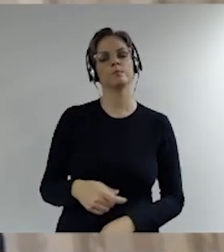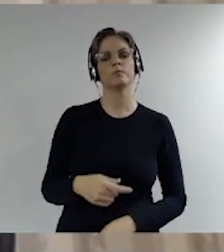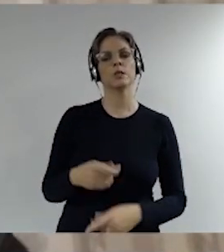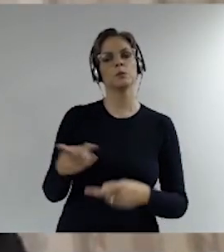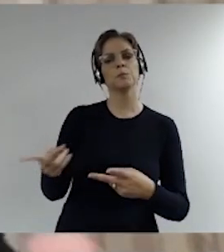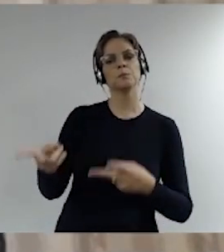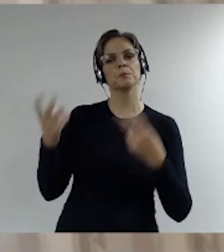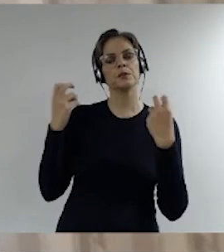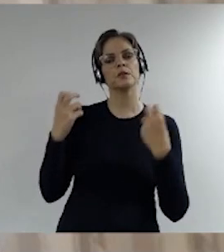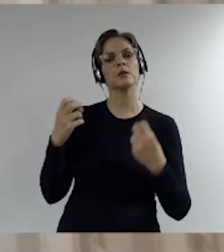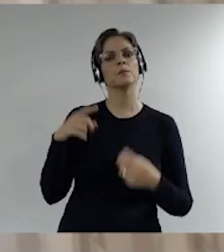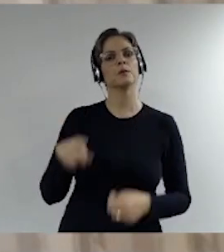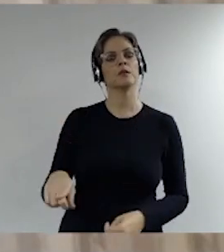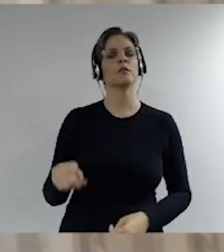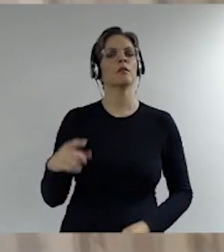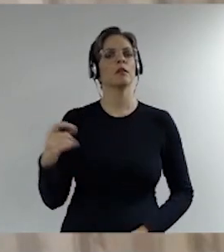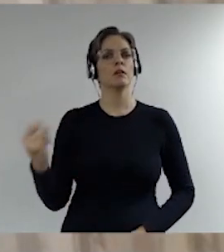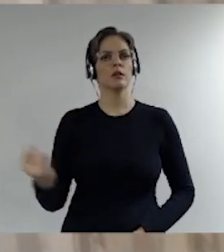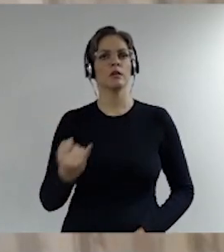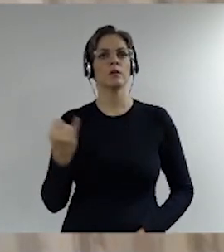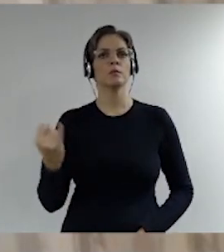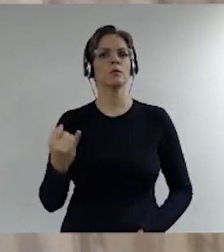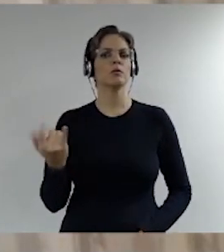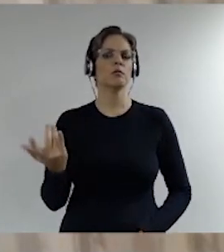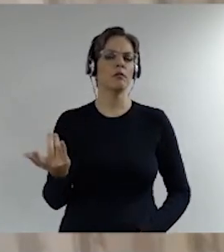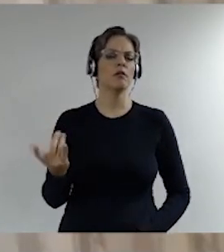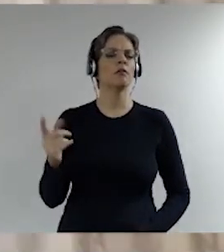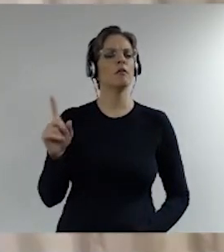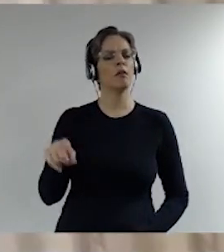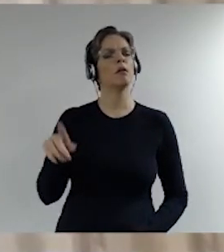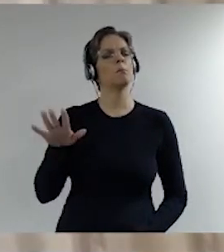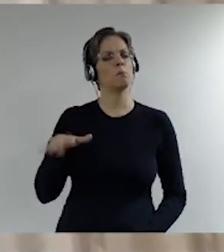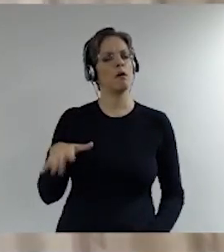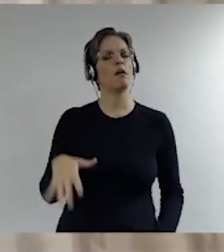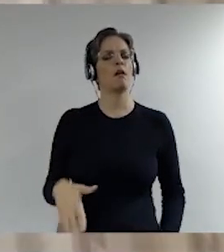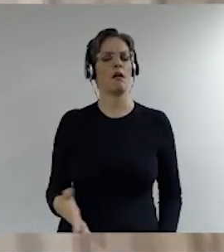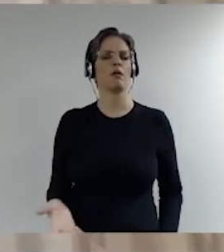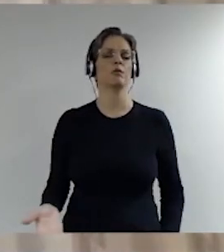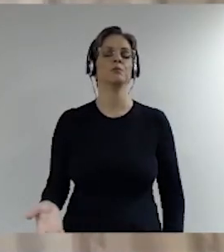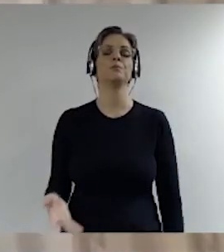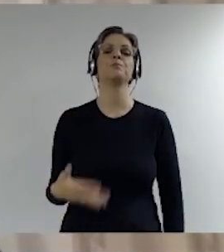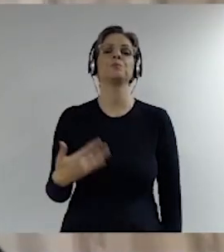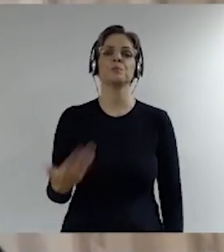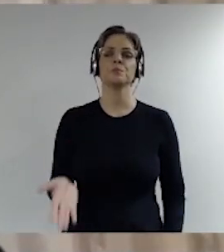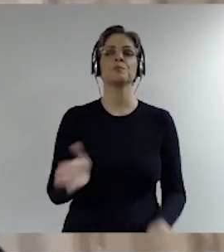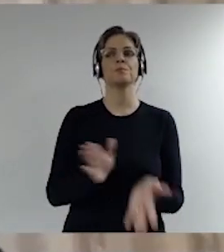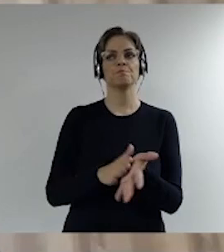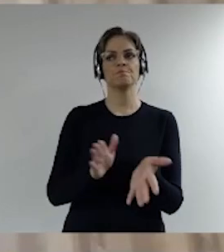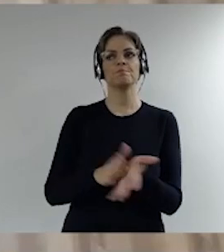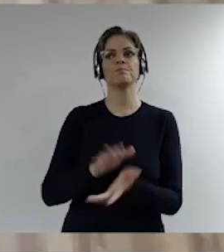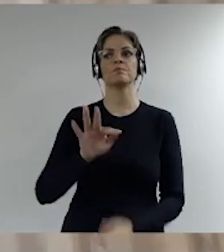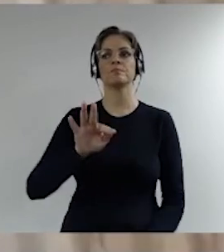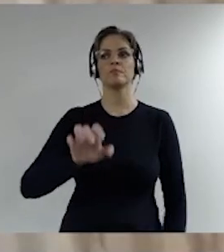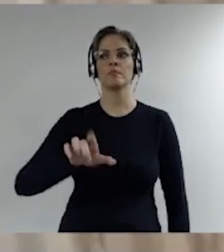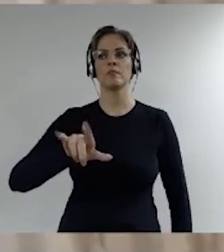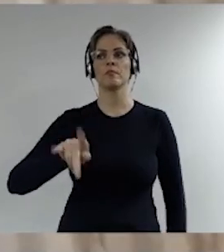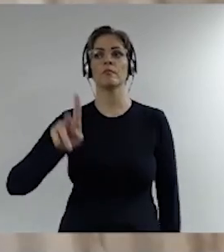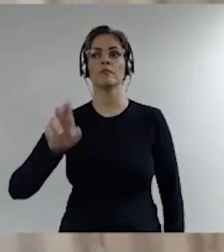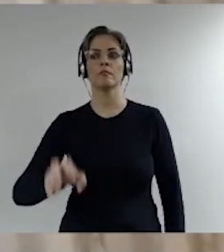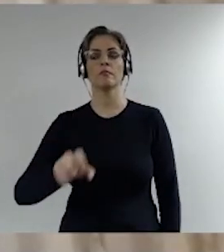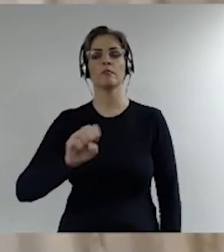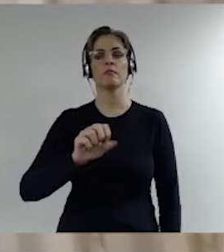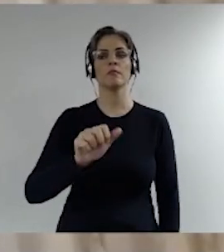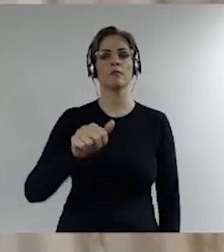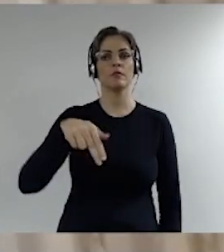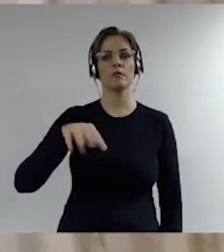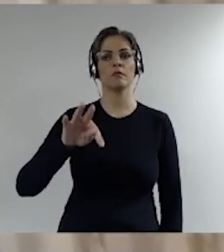que a anuidade acaba sendo barata. Portanto, eu parabenizo o presidente Felipe Santa Cruz por essa iniciativa